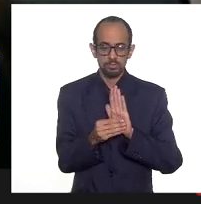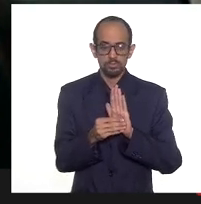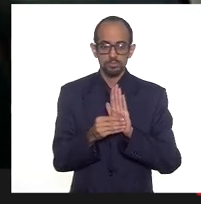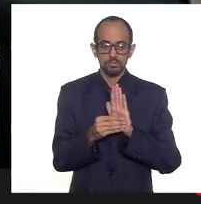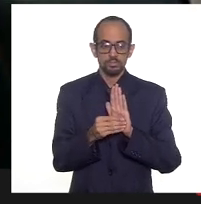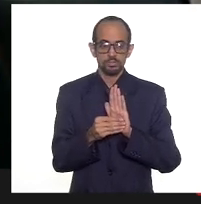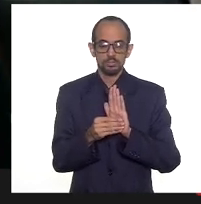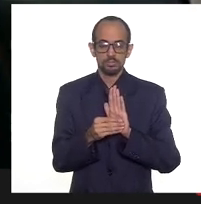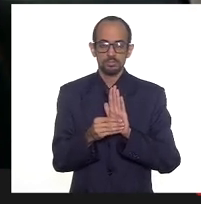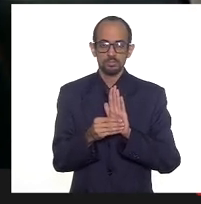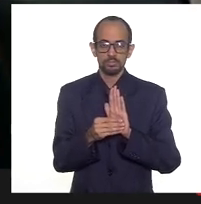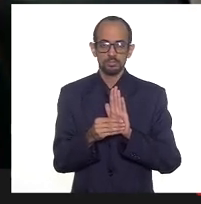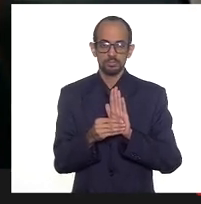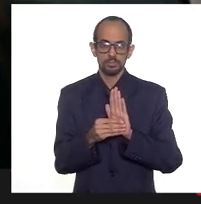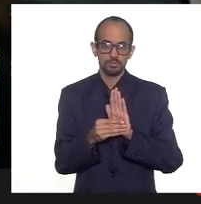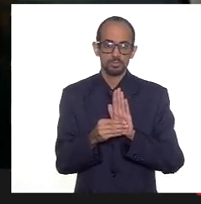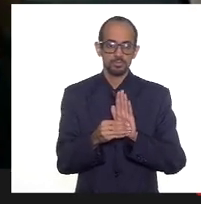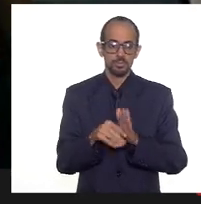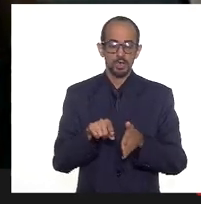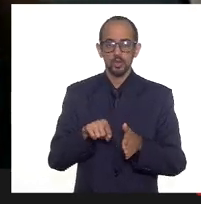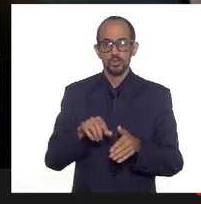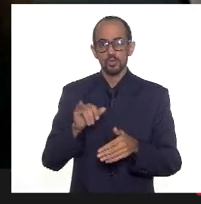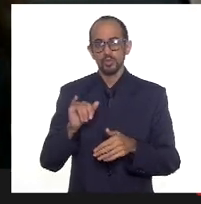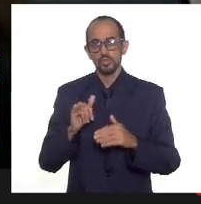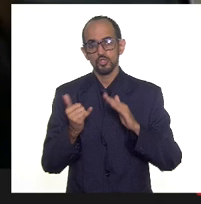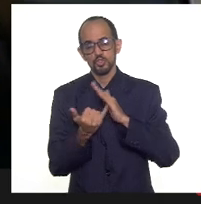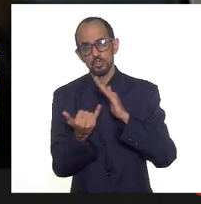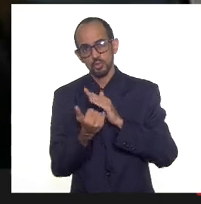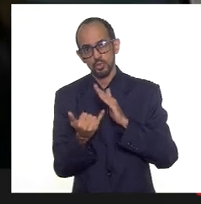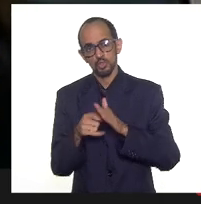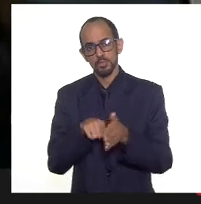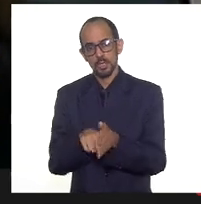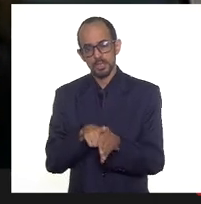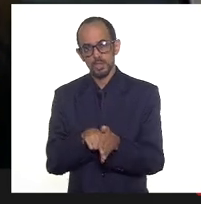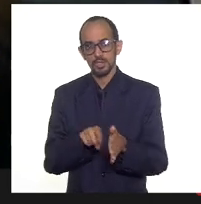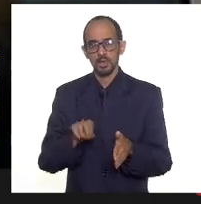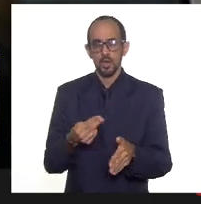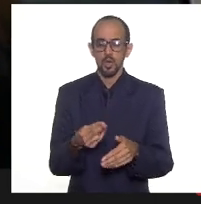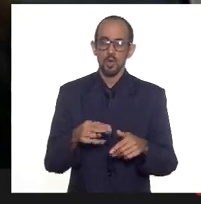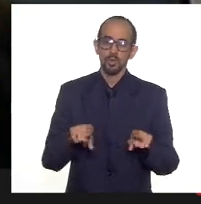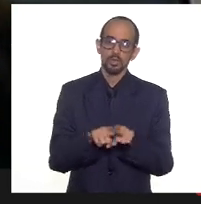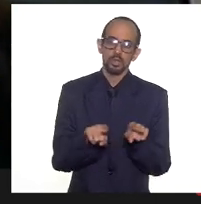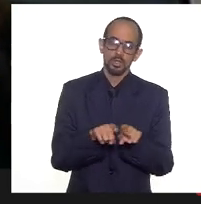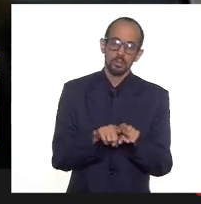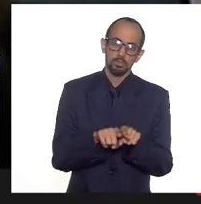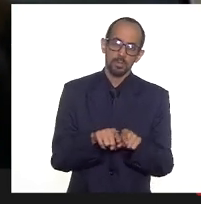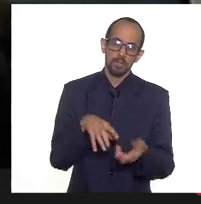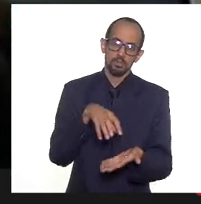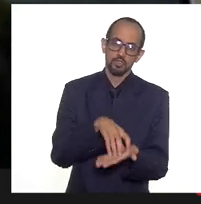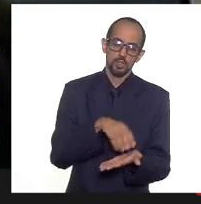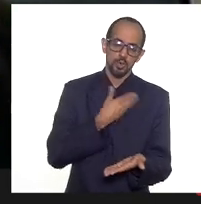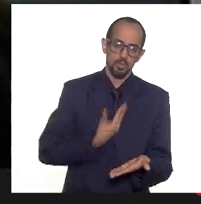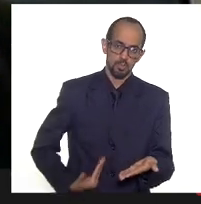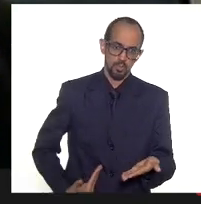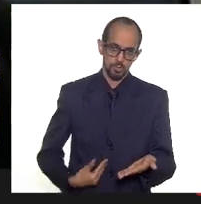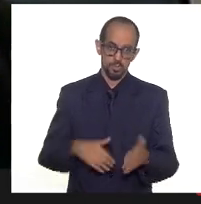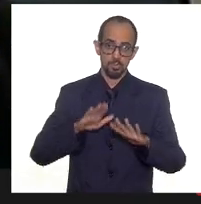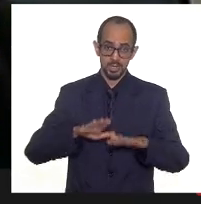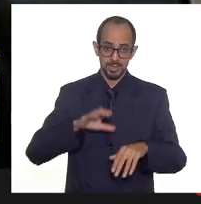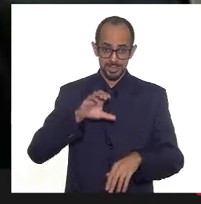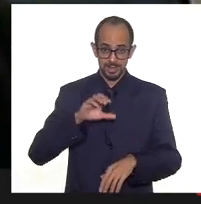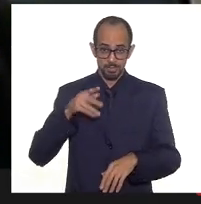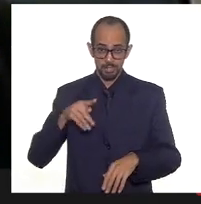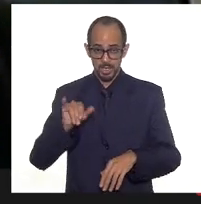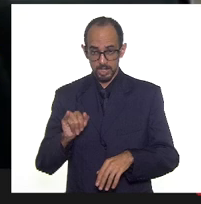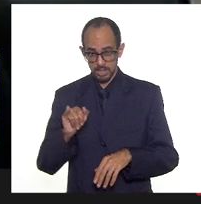catalogados, seja pelos institutos de pesquisa ou pelas instituições públicas. Mas essa CPI era